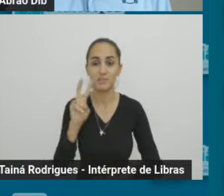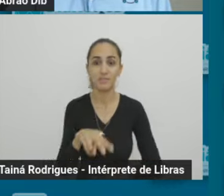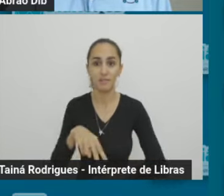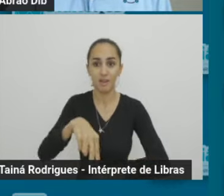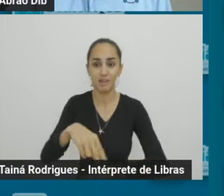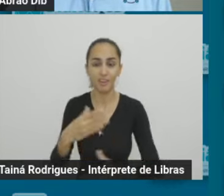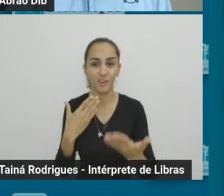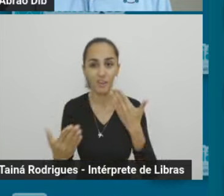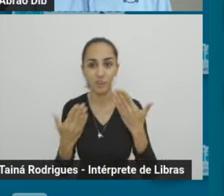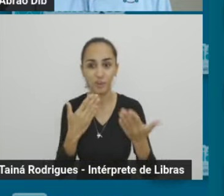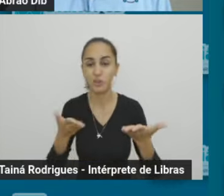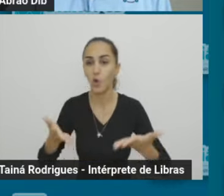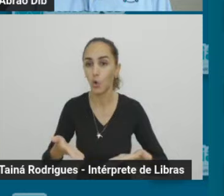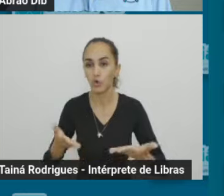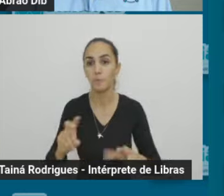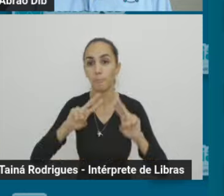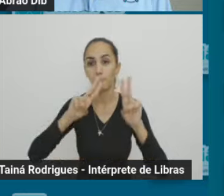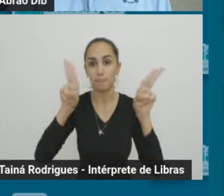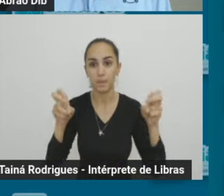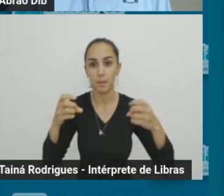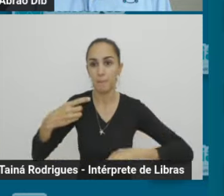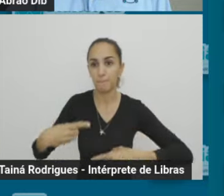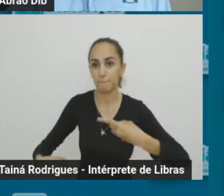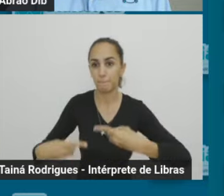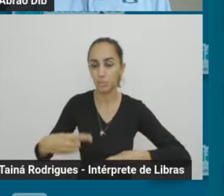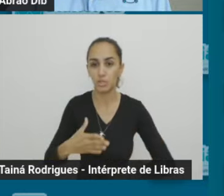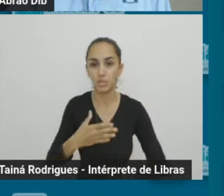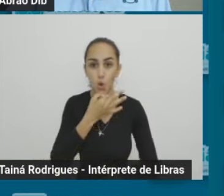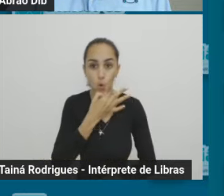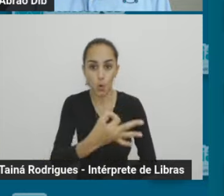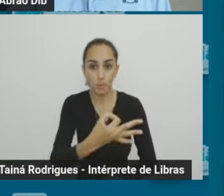sim, sobre política. Na minha opinião,